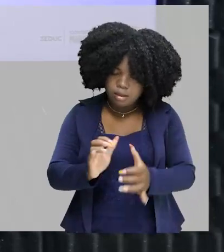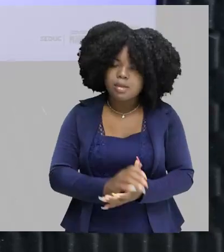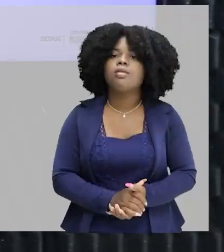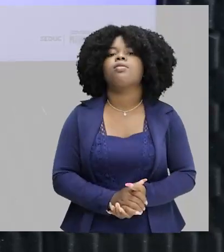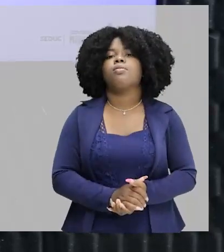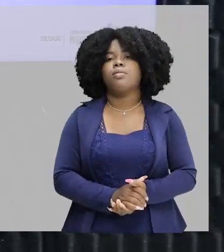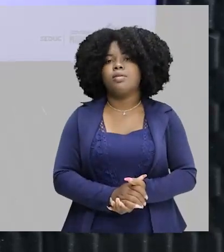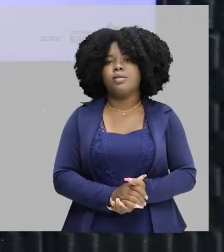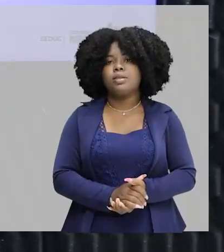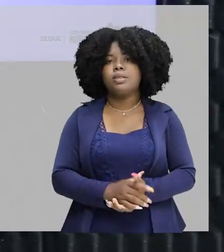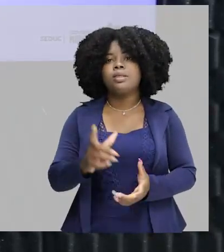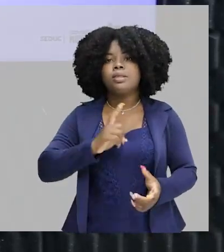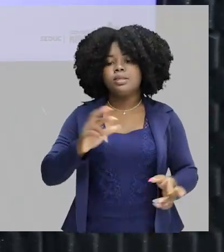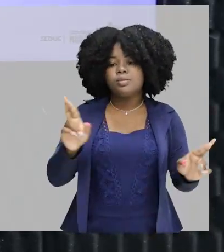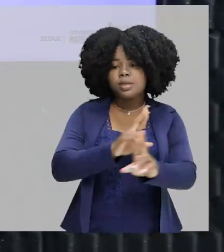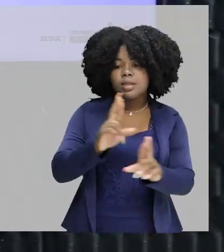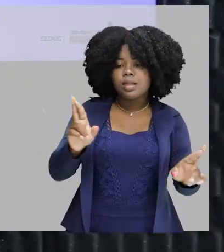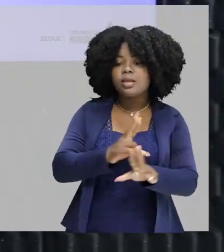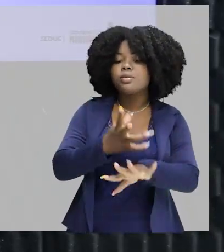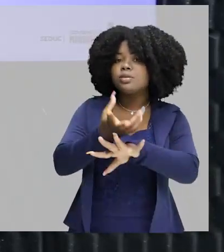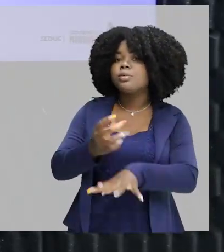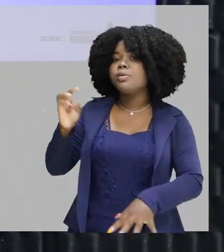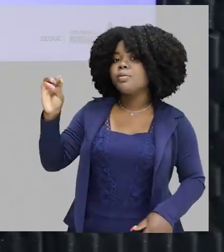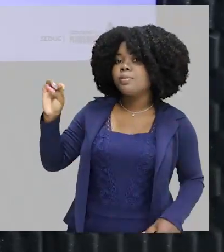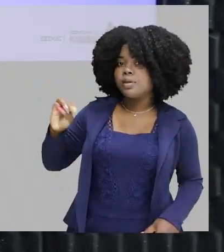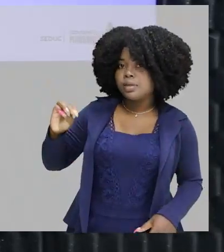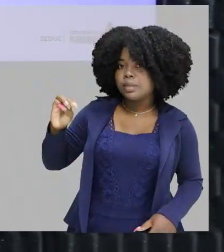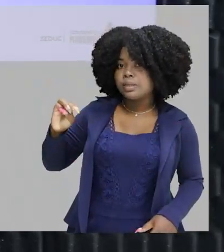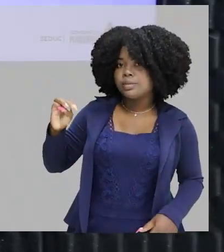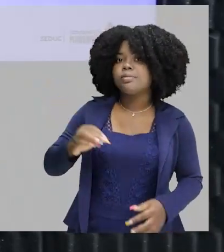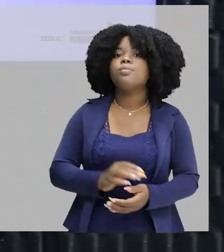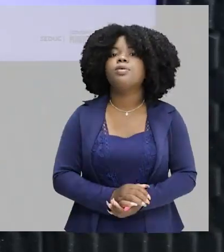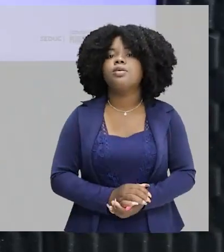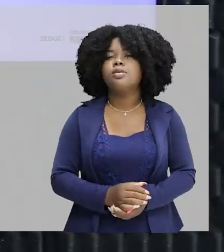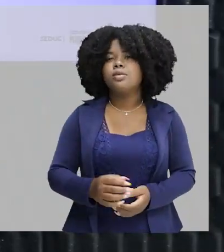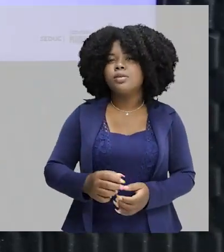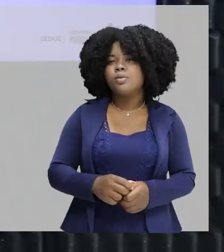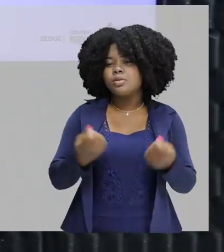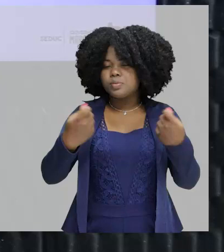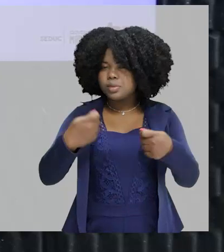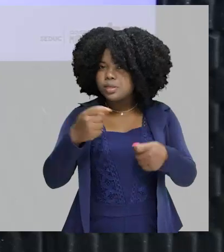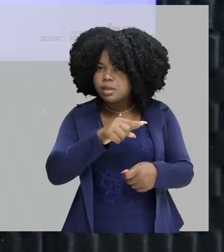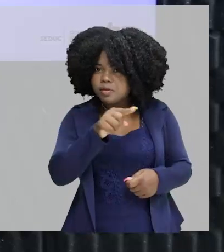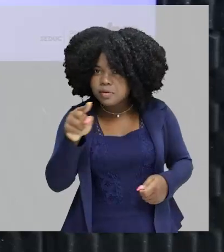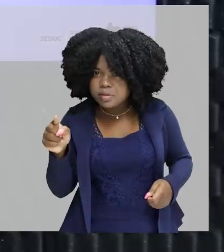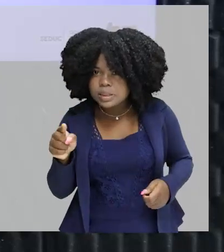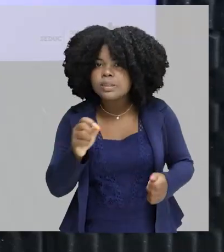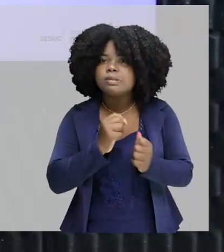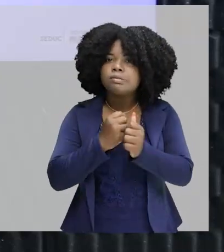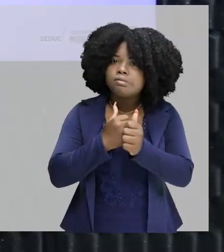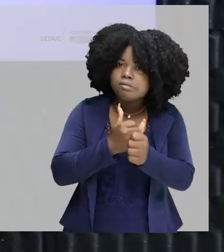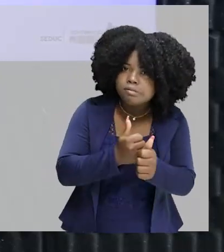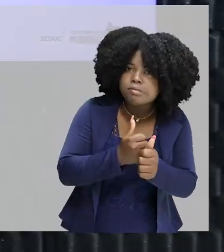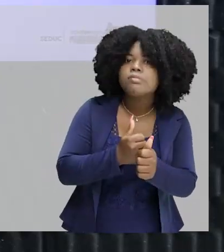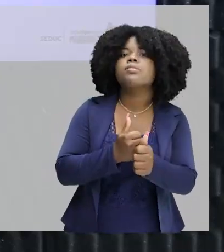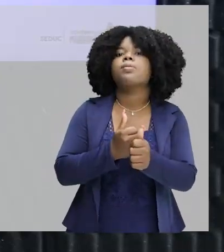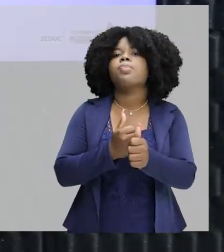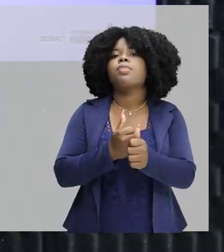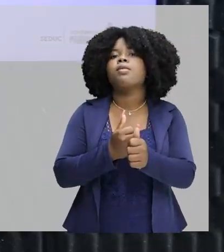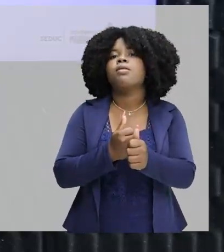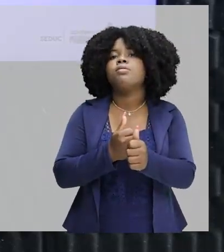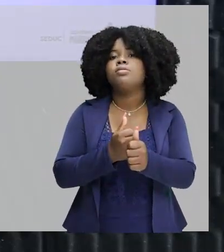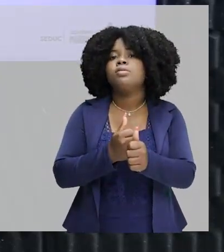muito com a matemática. Então, a gente precisa que vocês, os alunos que estão nos acompanhando, estejam com